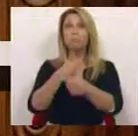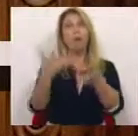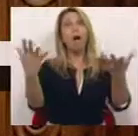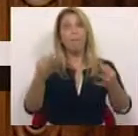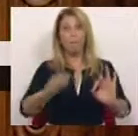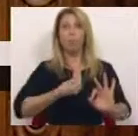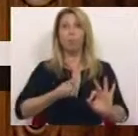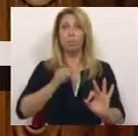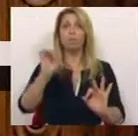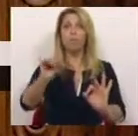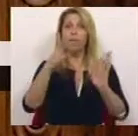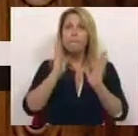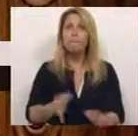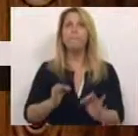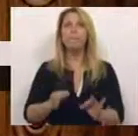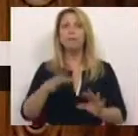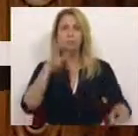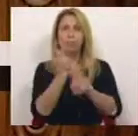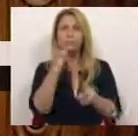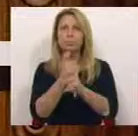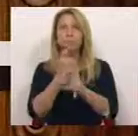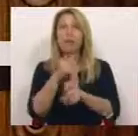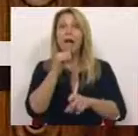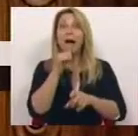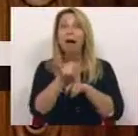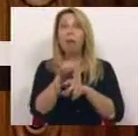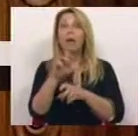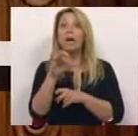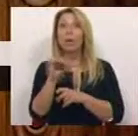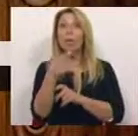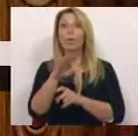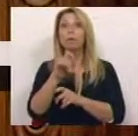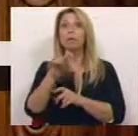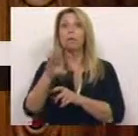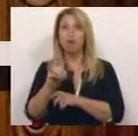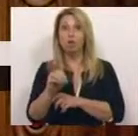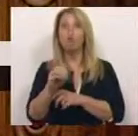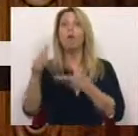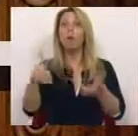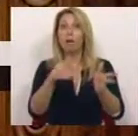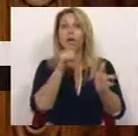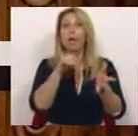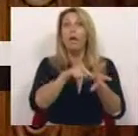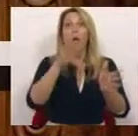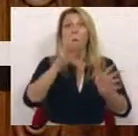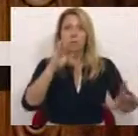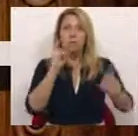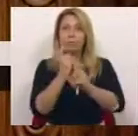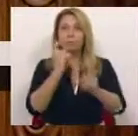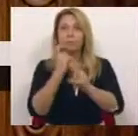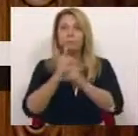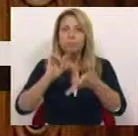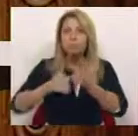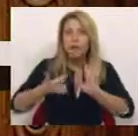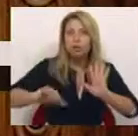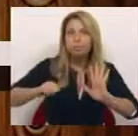garantir a monitorização das águas do Rio Tejo, que é um rio que é partilhado por Espanha e por Portugal, e como sabemos, a central nuclear utiliza as águas do Rio